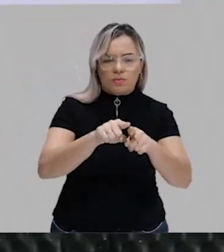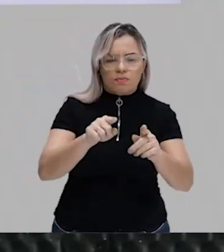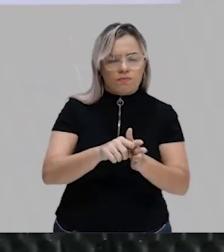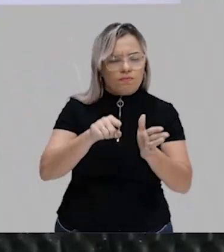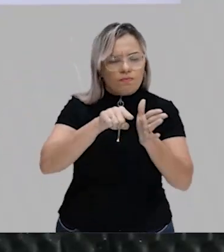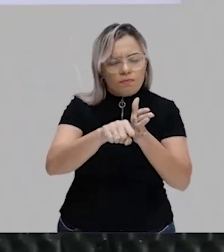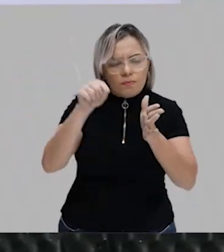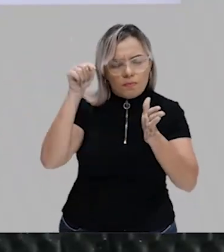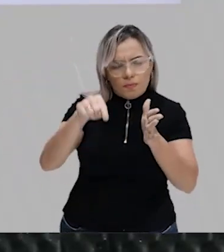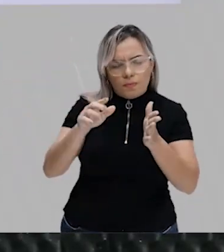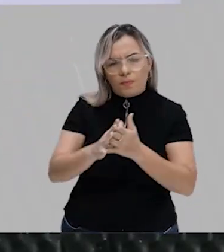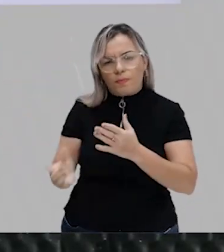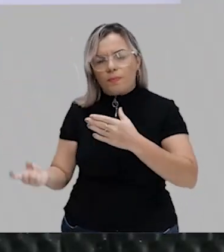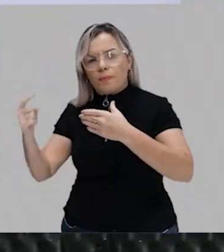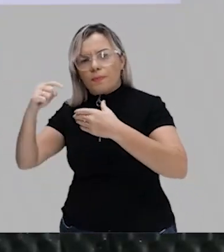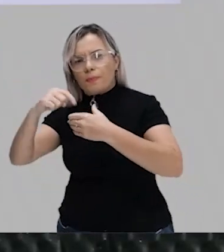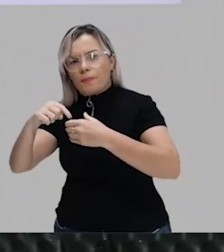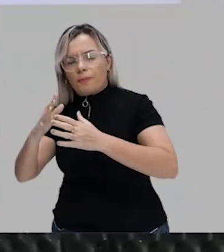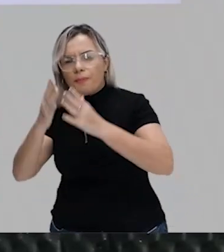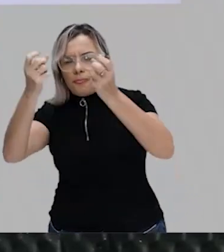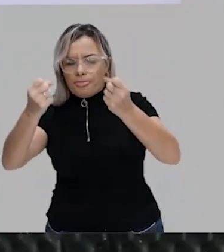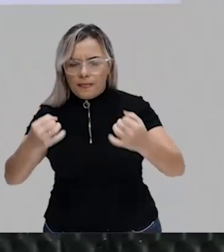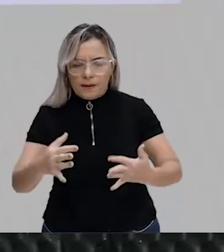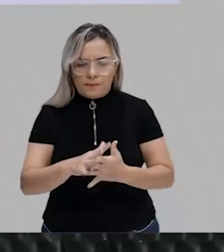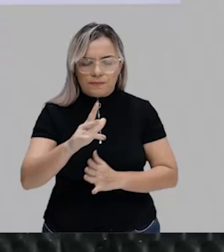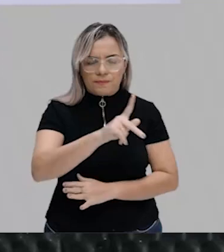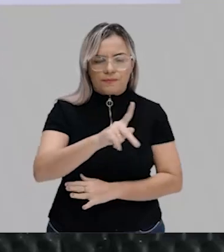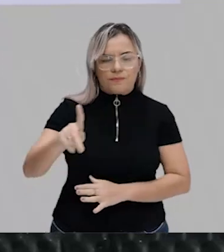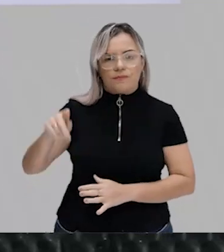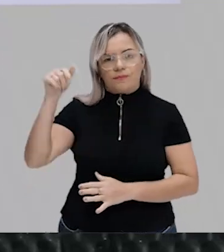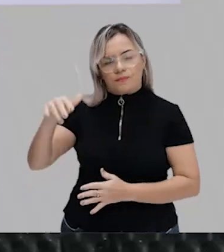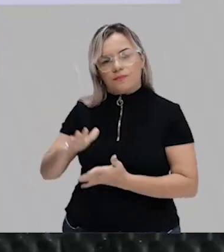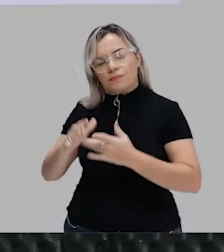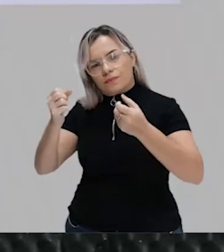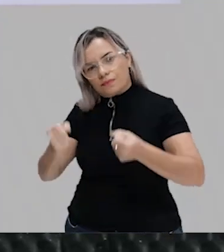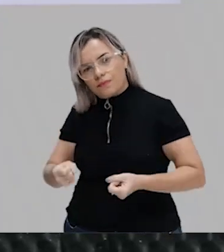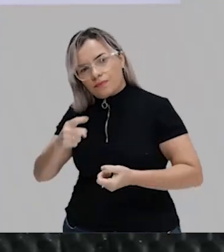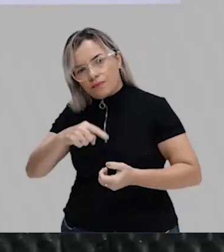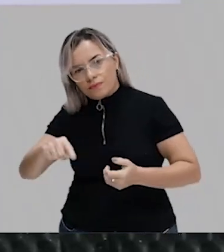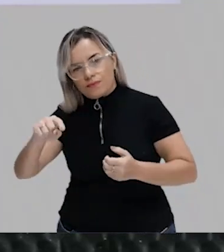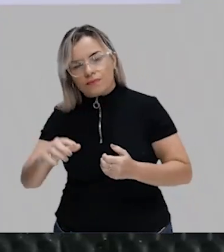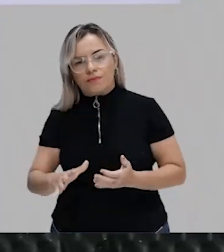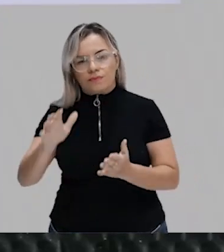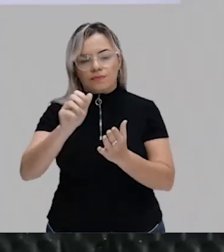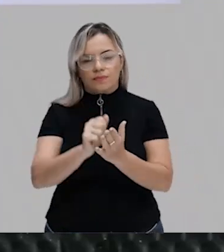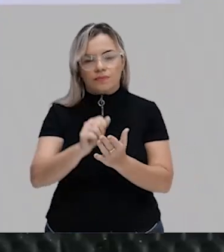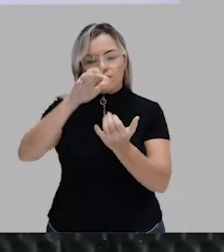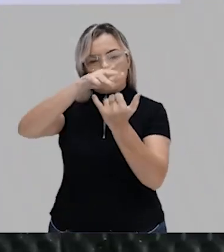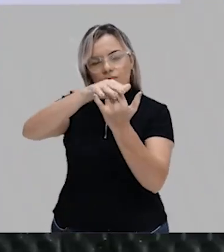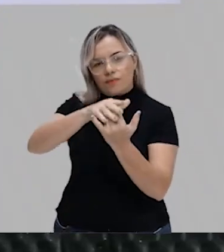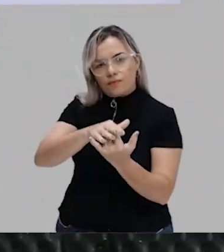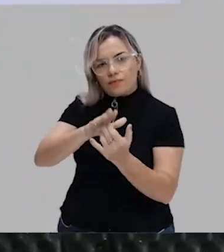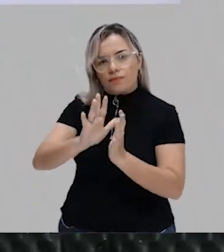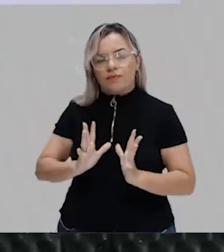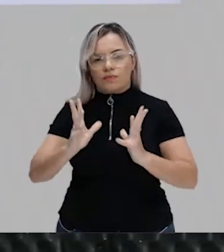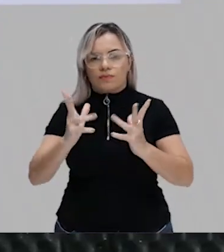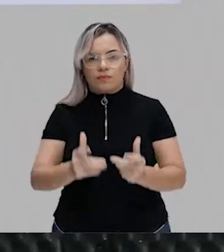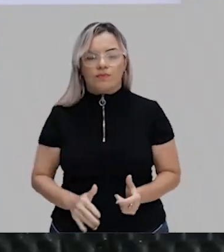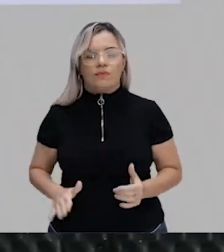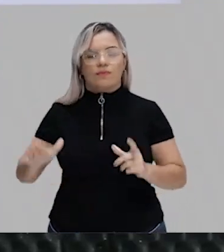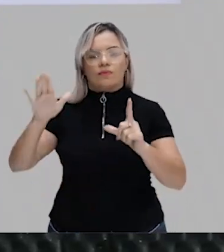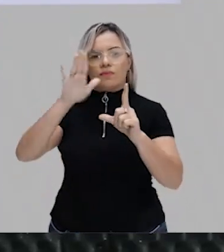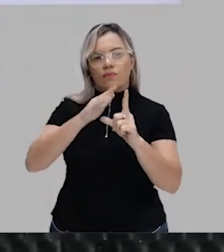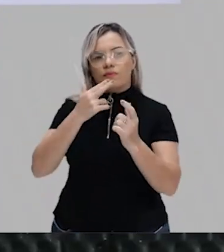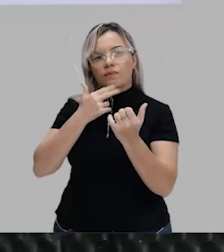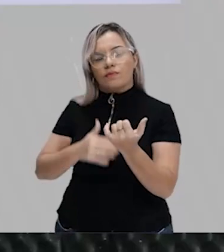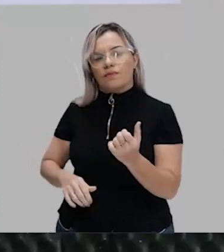dúvidas e voltar naquela explicação do professor. Pois é, você pode ir lá no YouTube, você tem todas as nossas aulas gravadas. Então, vamos